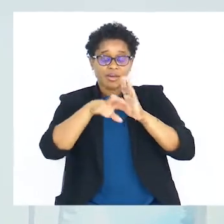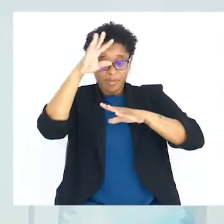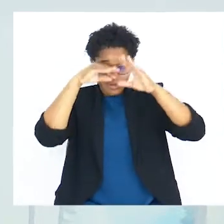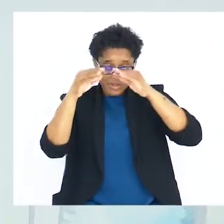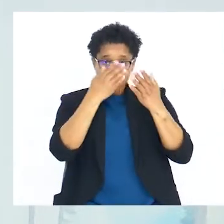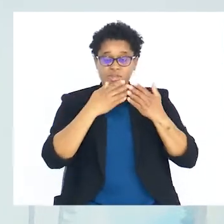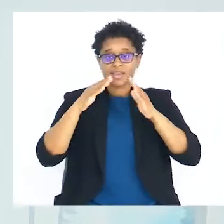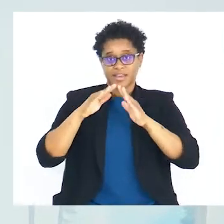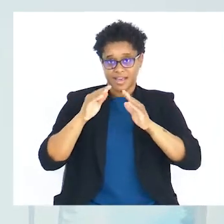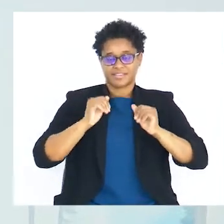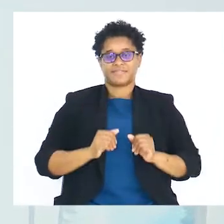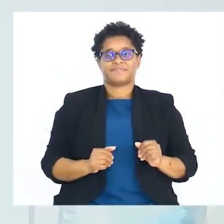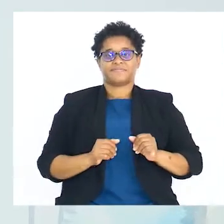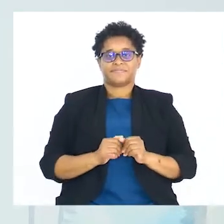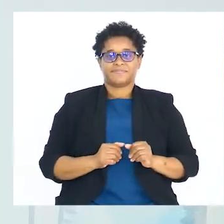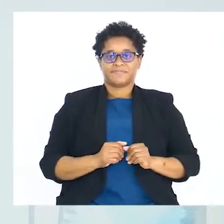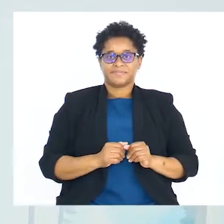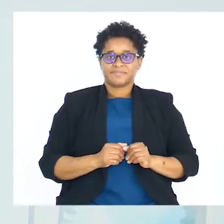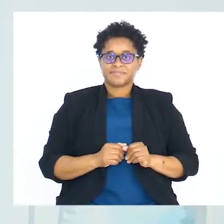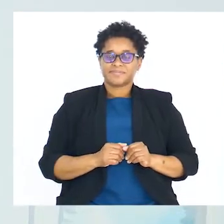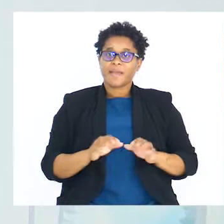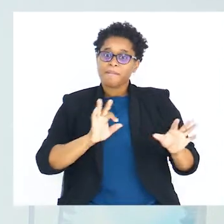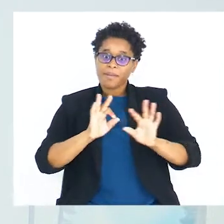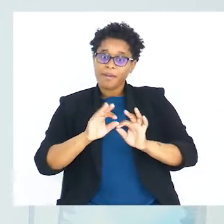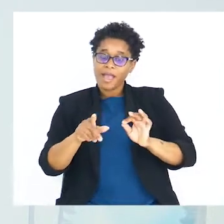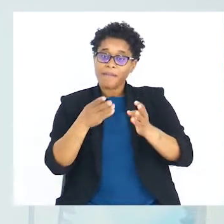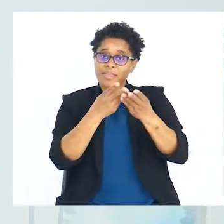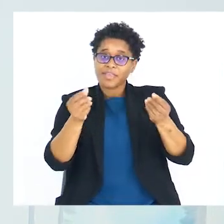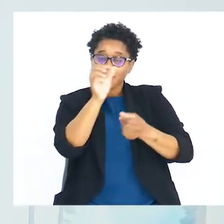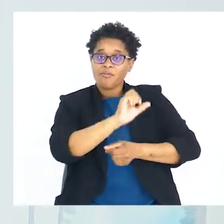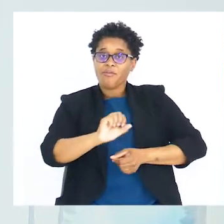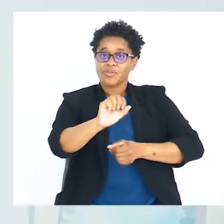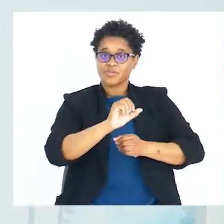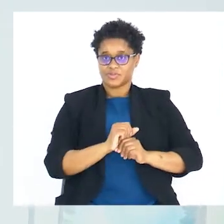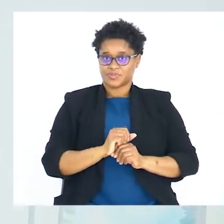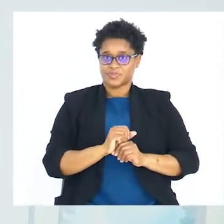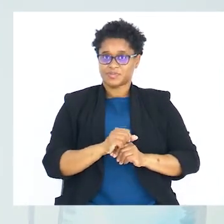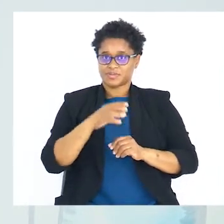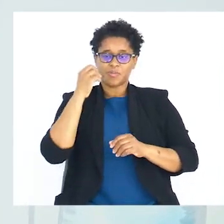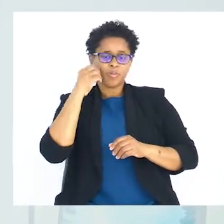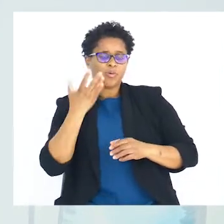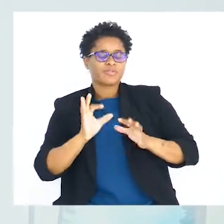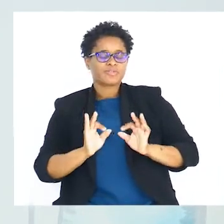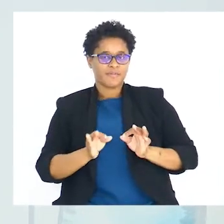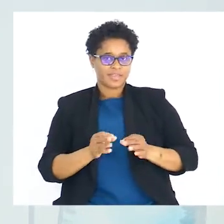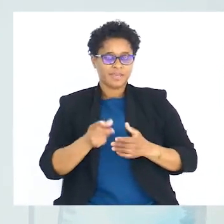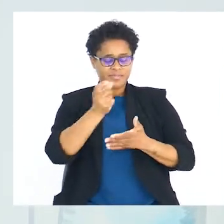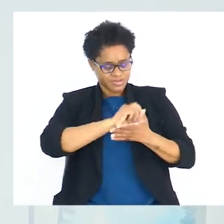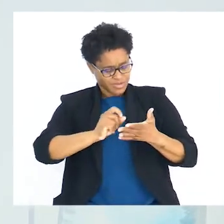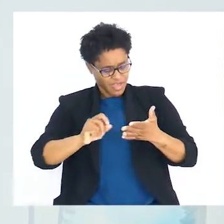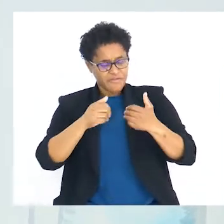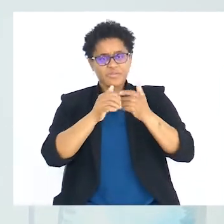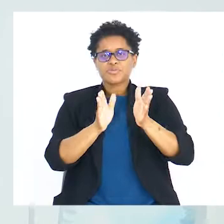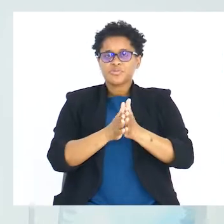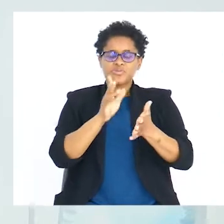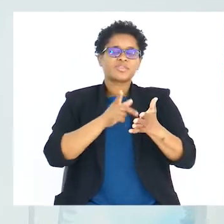e Estudar em Casa. Arrumem os vossos materiais, como sempre, anotem tudo o que